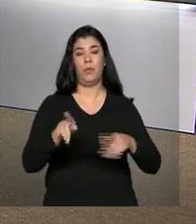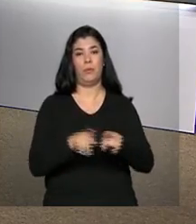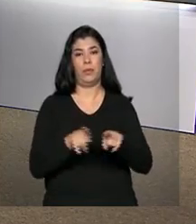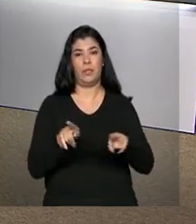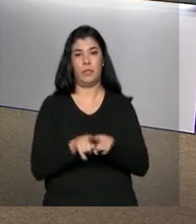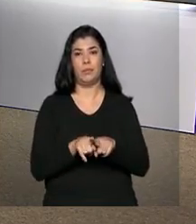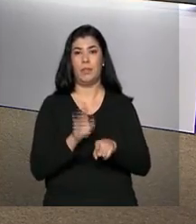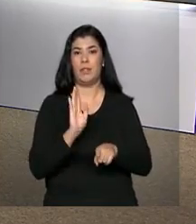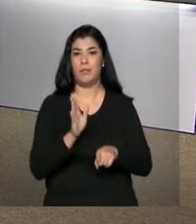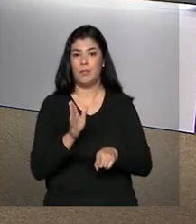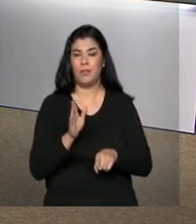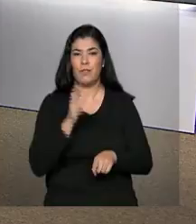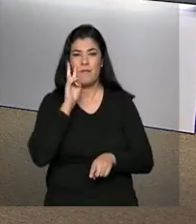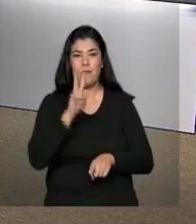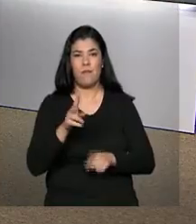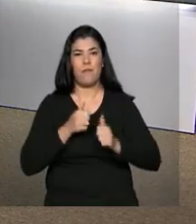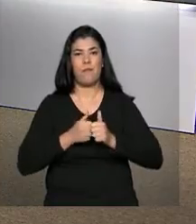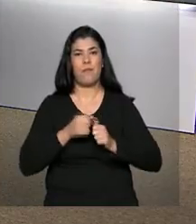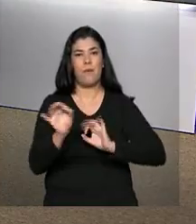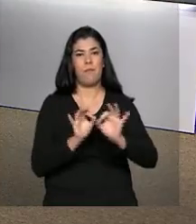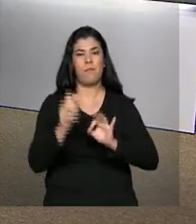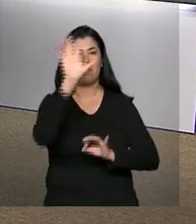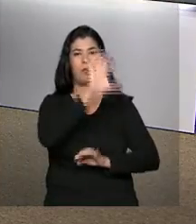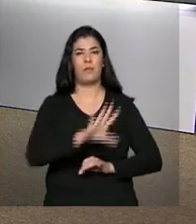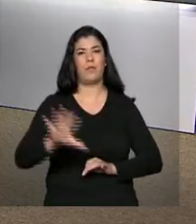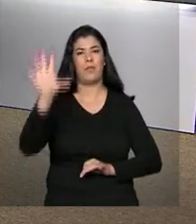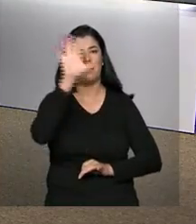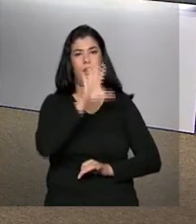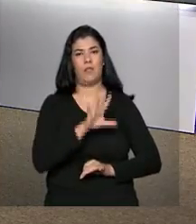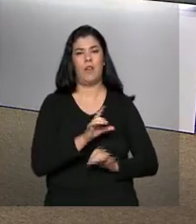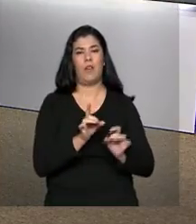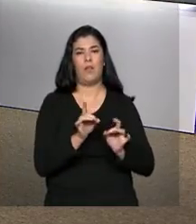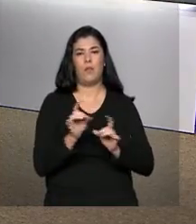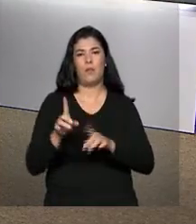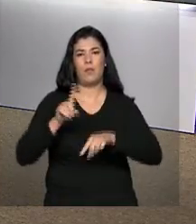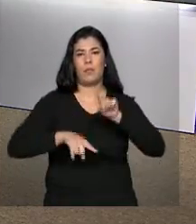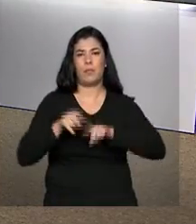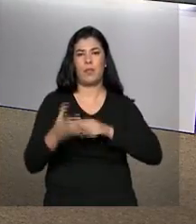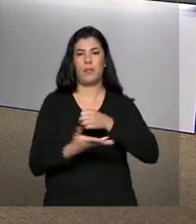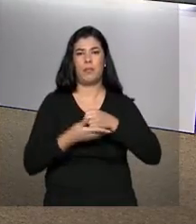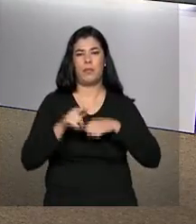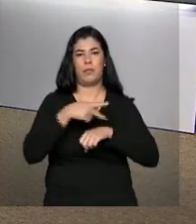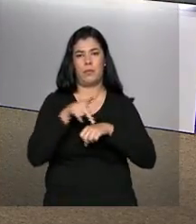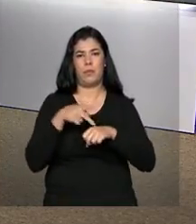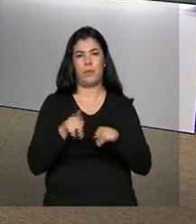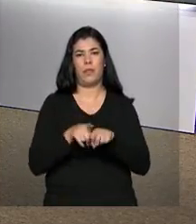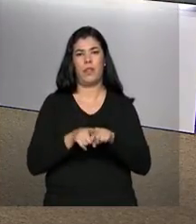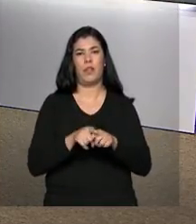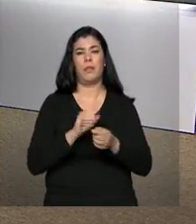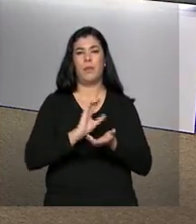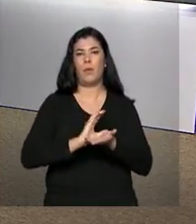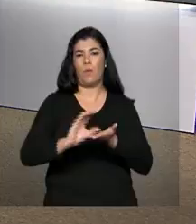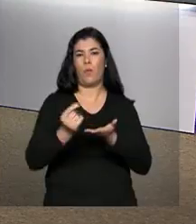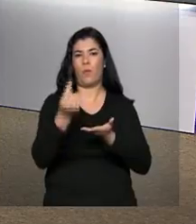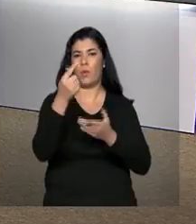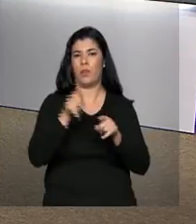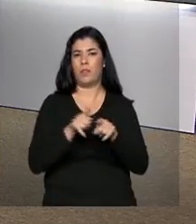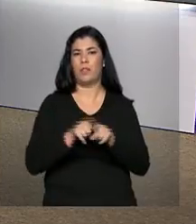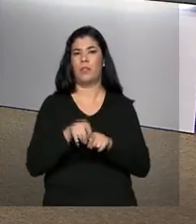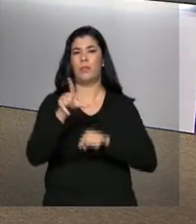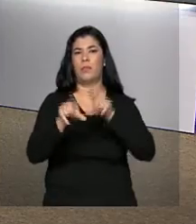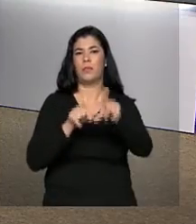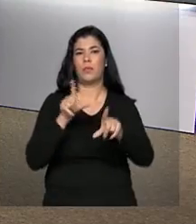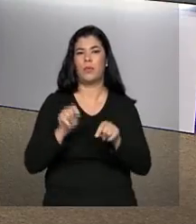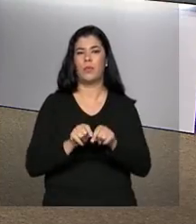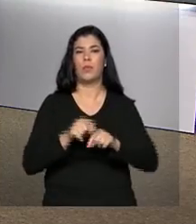pouco o lançamento do Plano Nacional de Exportações. Entre as prioridades do programa estão a concessão de créditos para exportação, a adoção